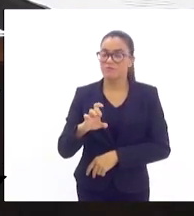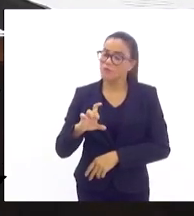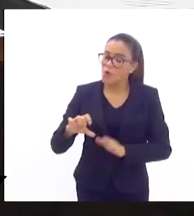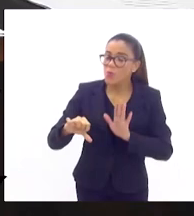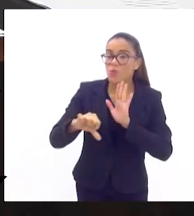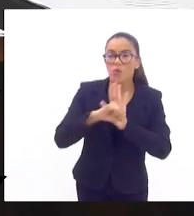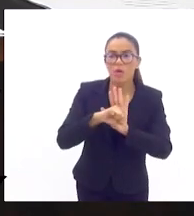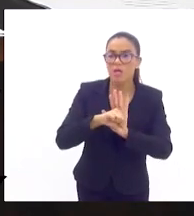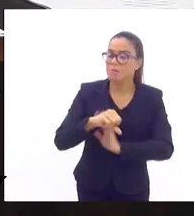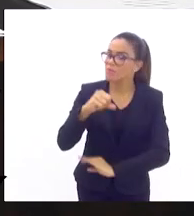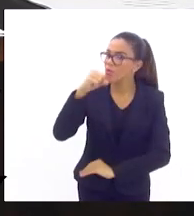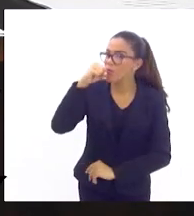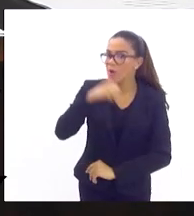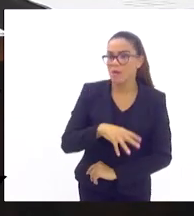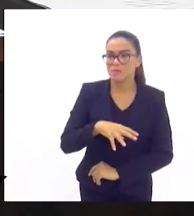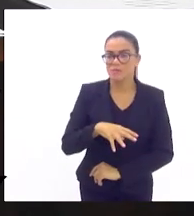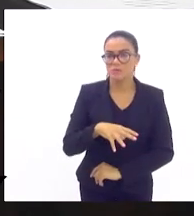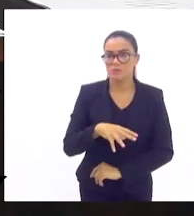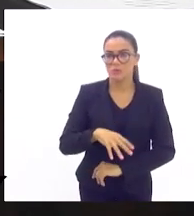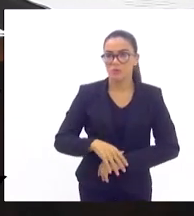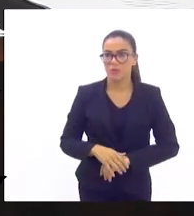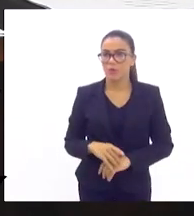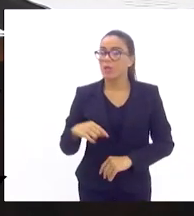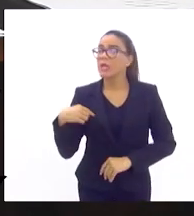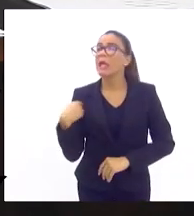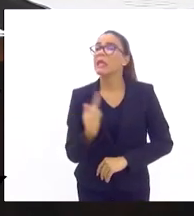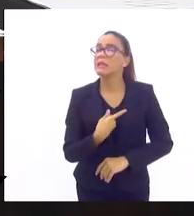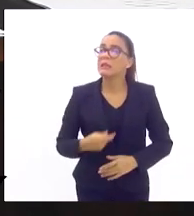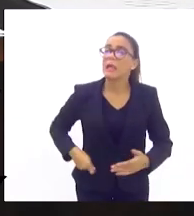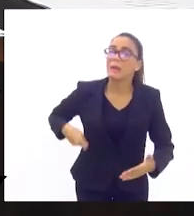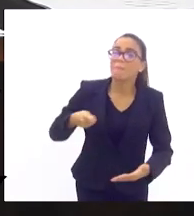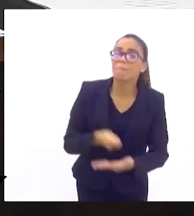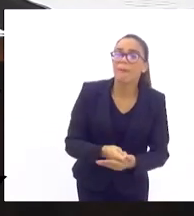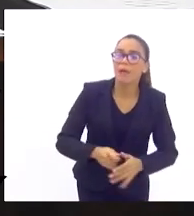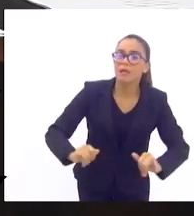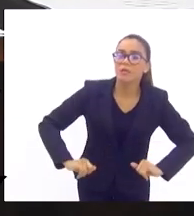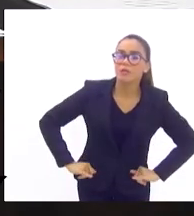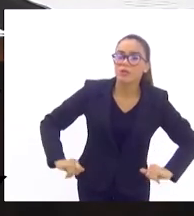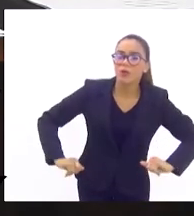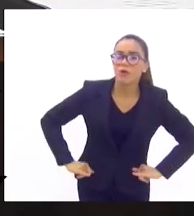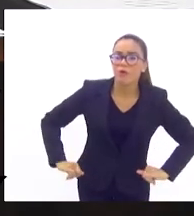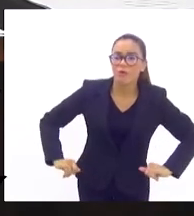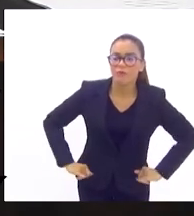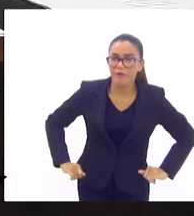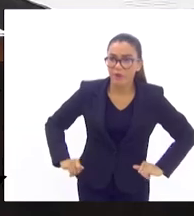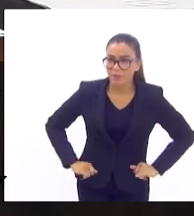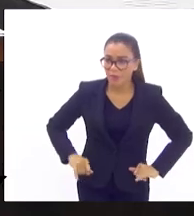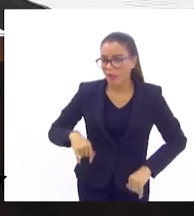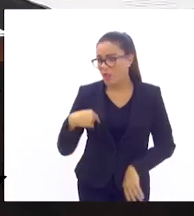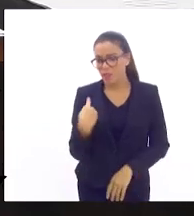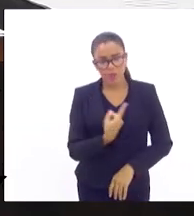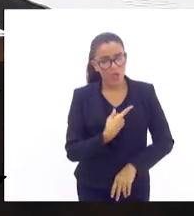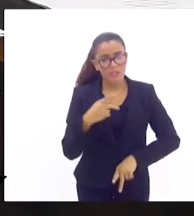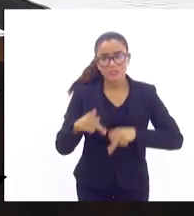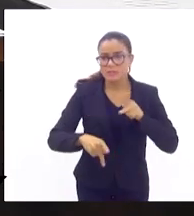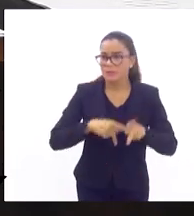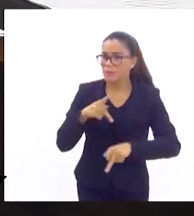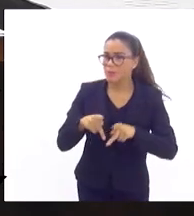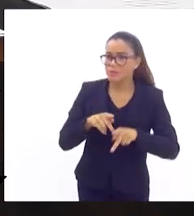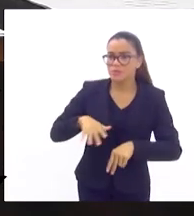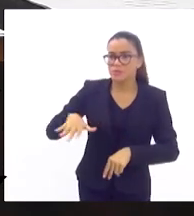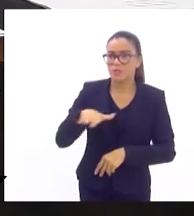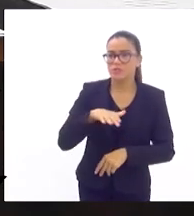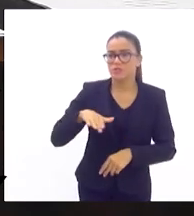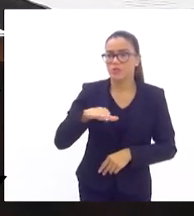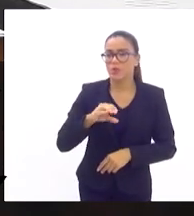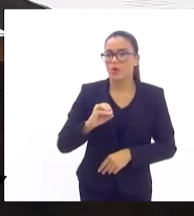Um absurdo isso. Quem está pagando o sofrimento, quem paga o preço do sofrimento é a população da Zona Oeste, do